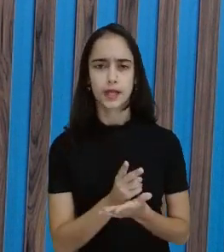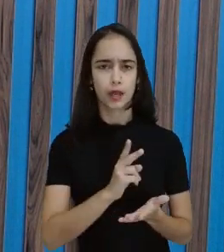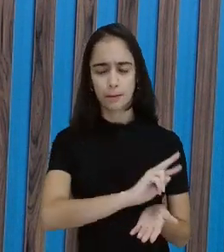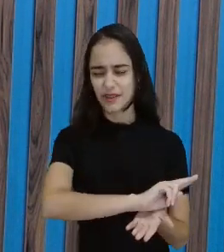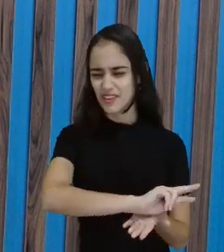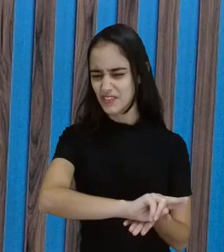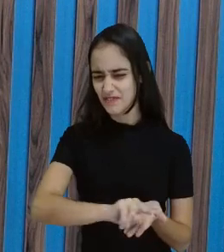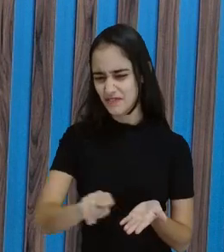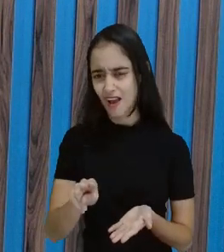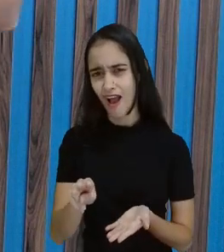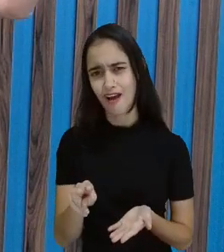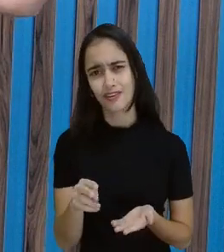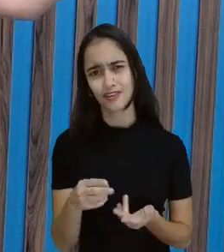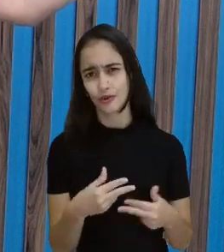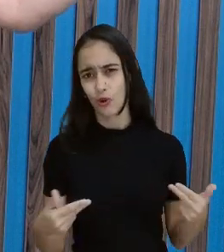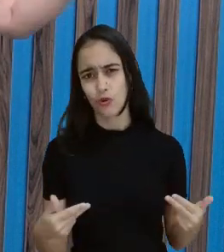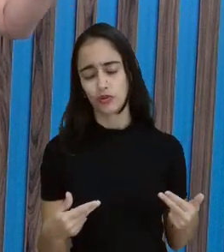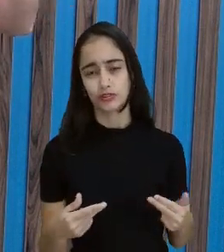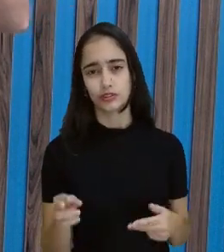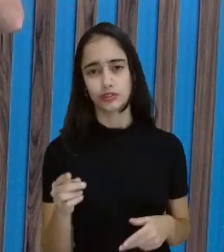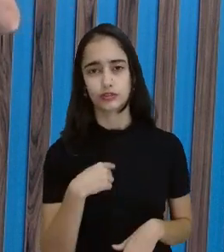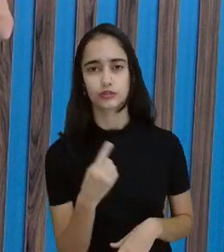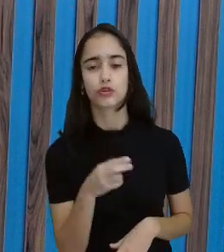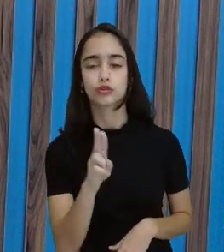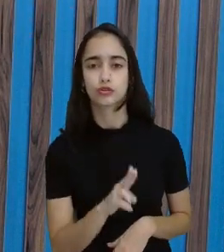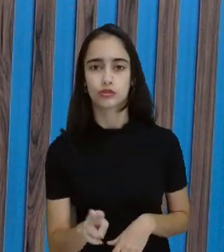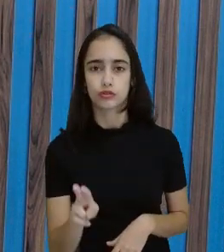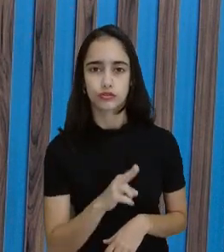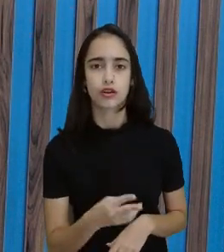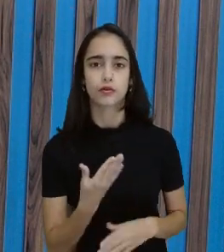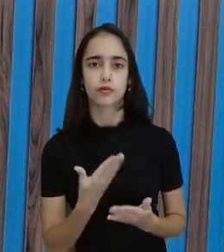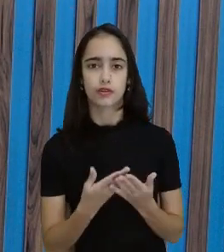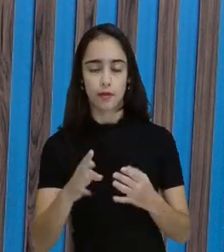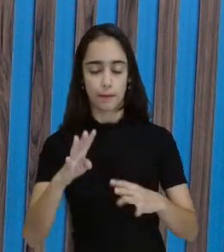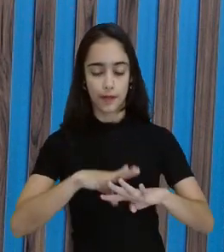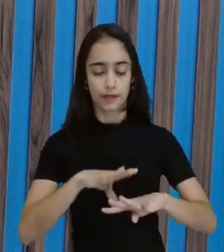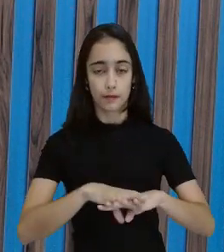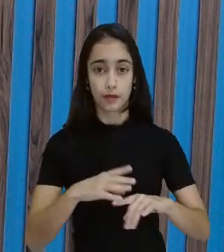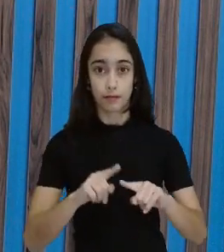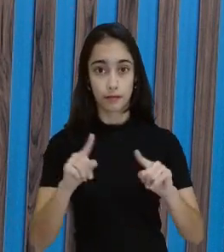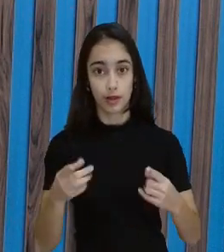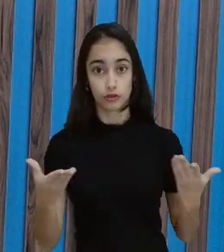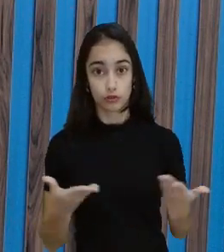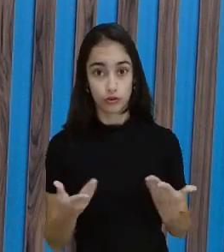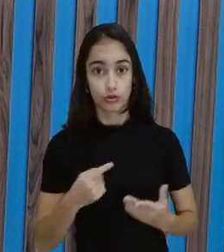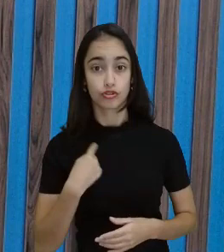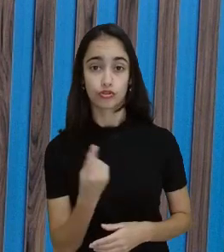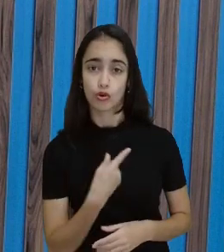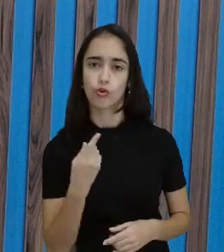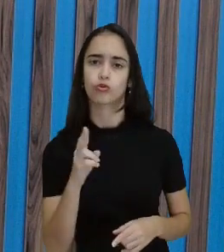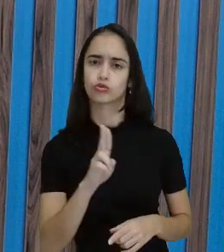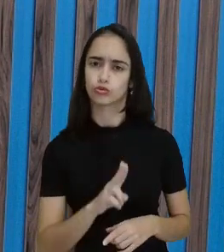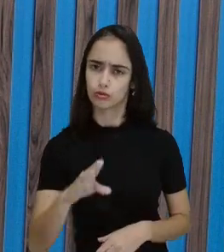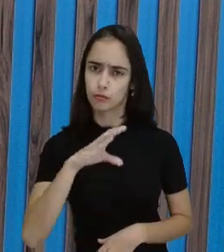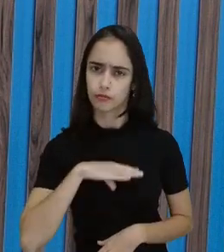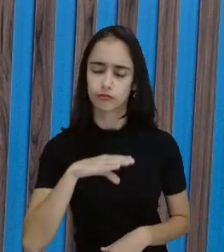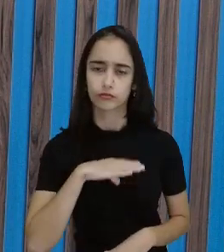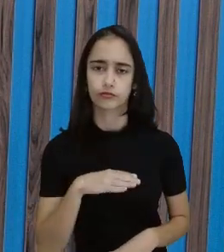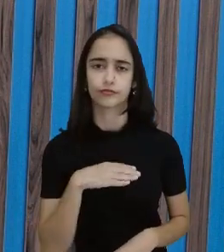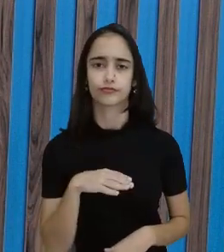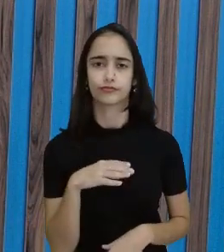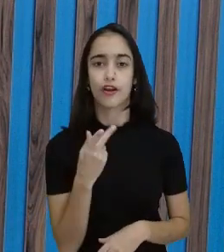conhecimento? Usamos na aula de matemática, mas também iremos usar hoje na aula de português, falando a respeito disso, de